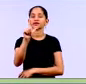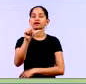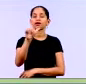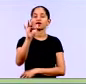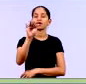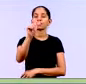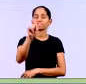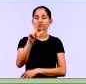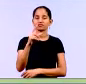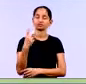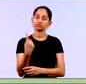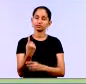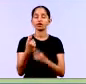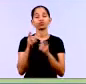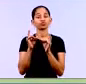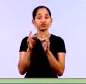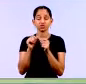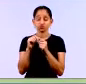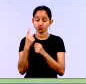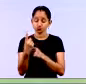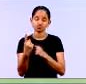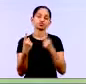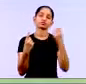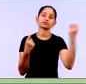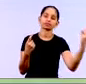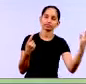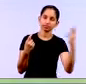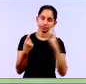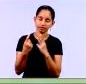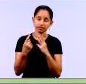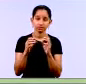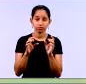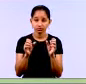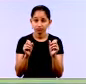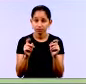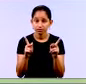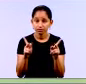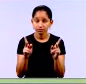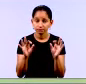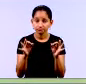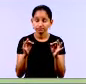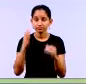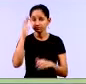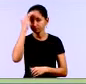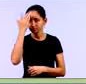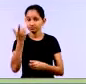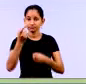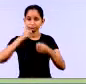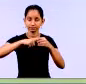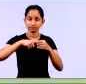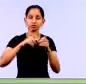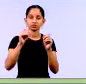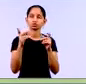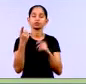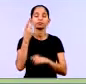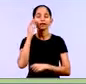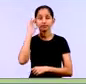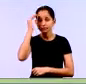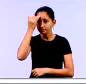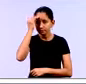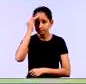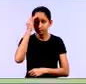matérias-primas alfa. Ok? É isso mesmo? Entenderam? Vou voltar aqui, ó, só para